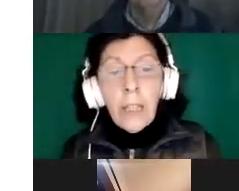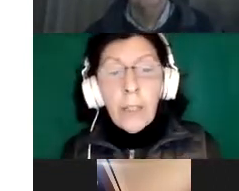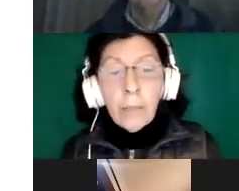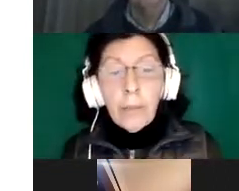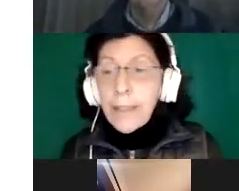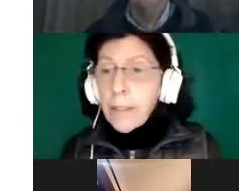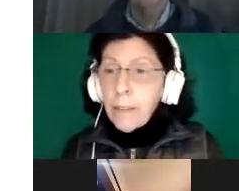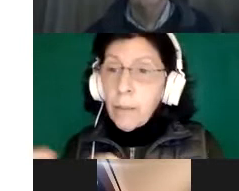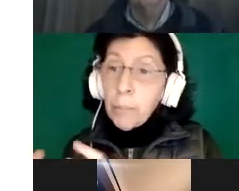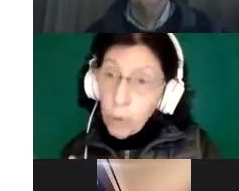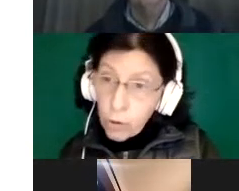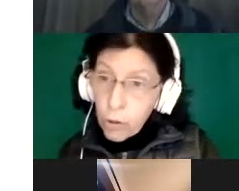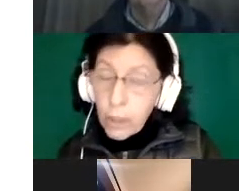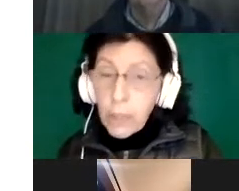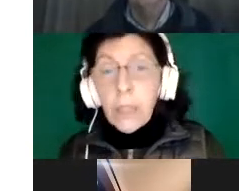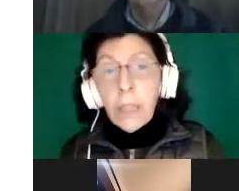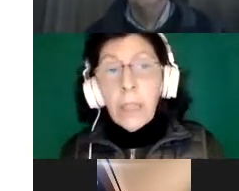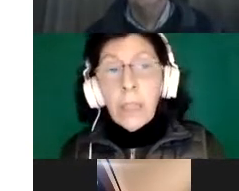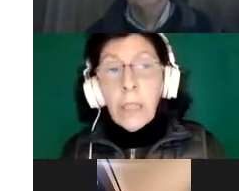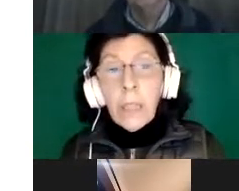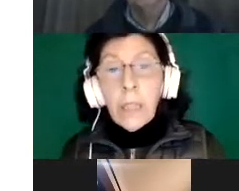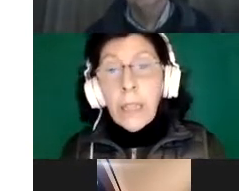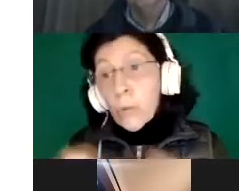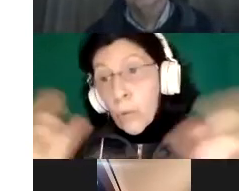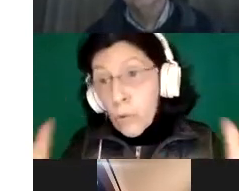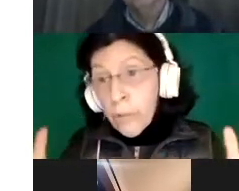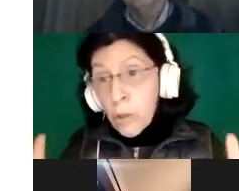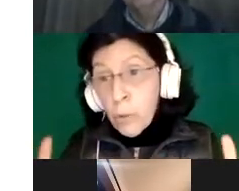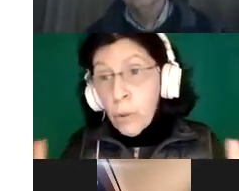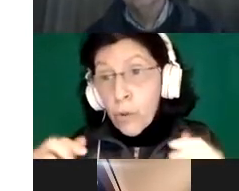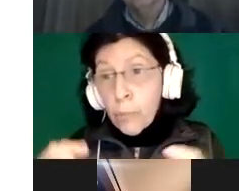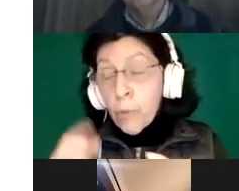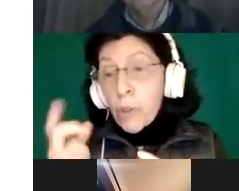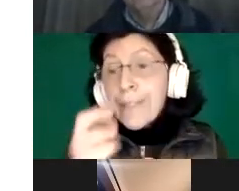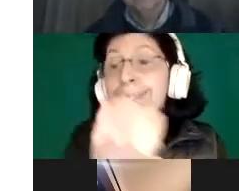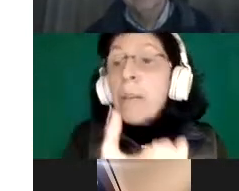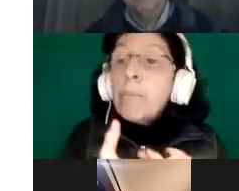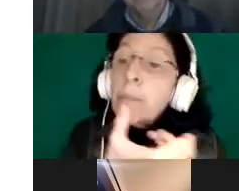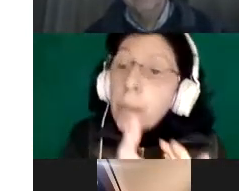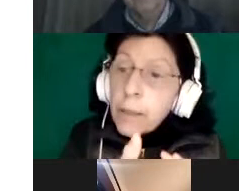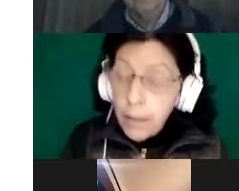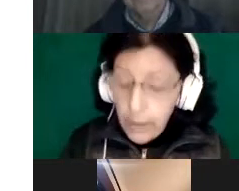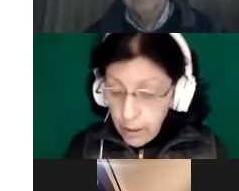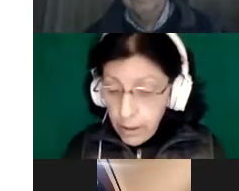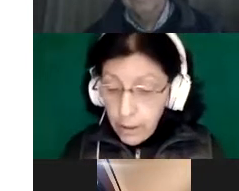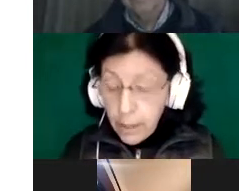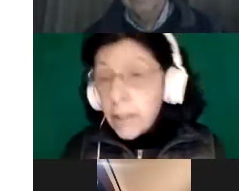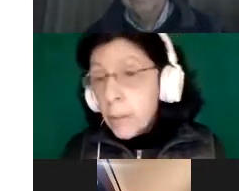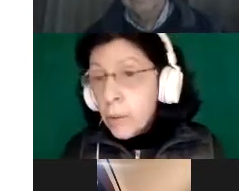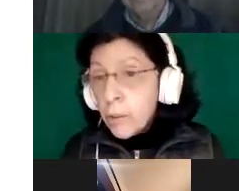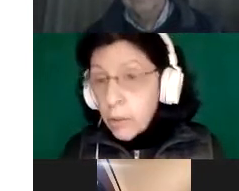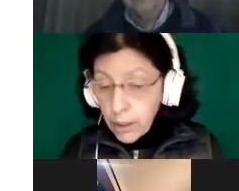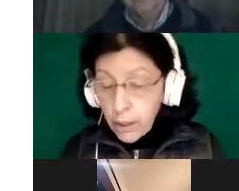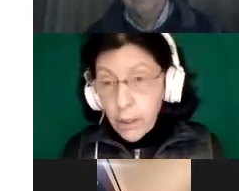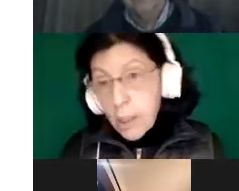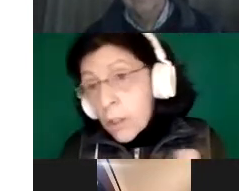a estabelecer pontes e, entre os outros conventos, como eu disse, os capuchos, e a tentar perceber aquilo que